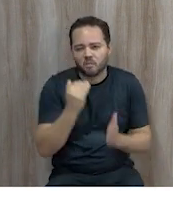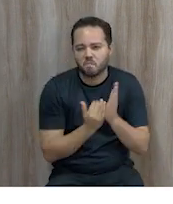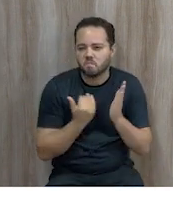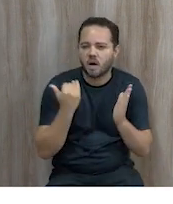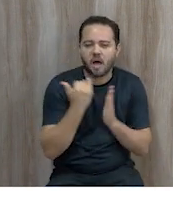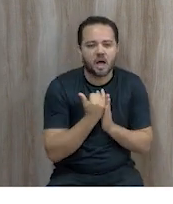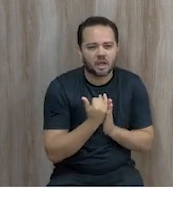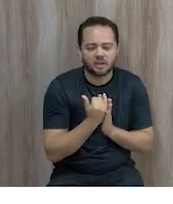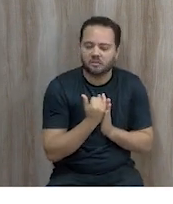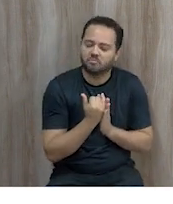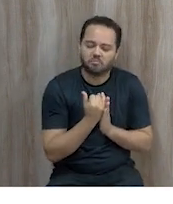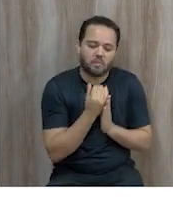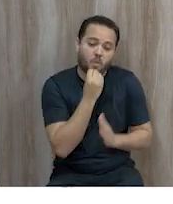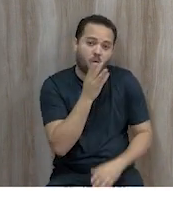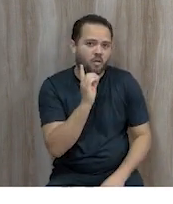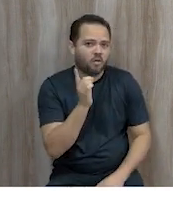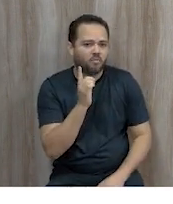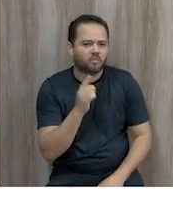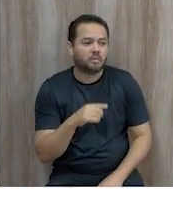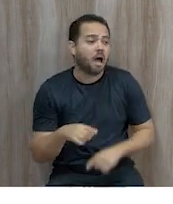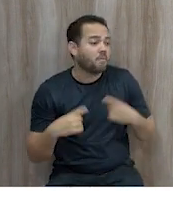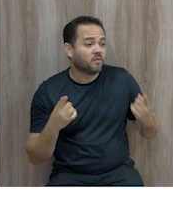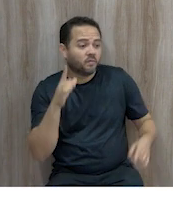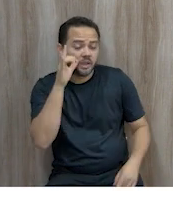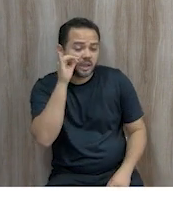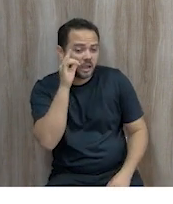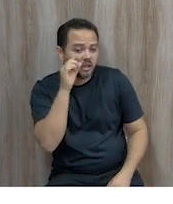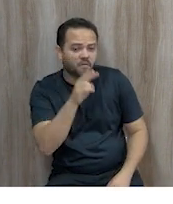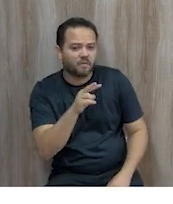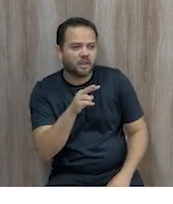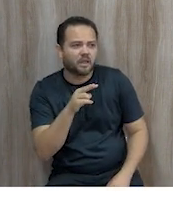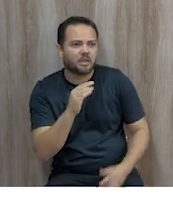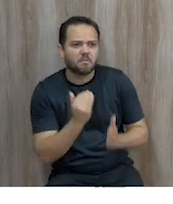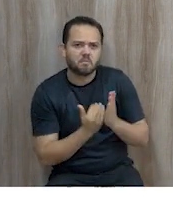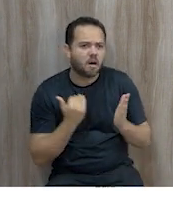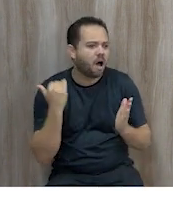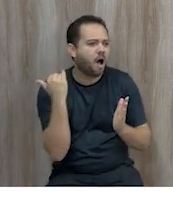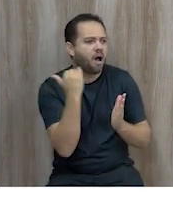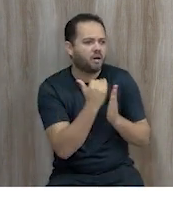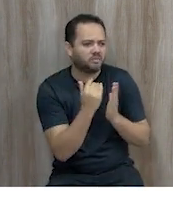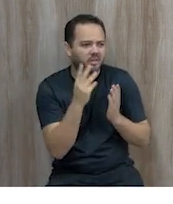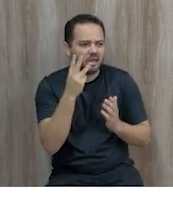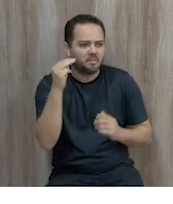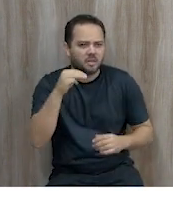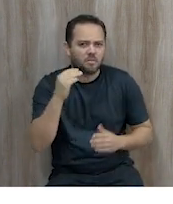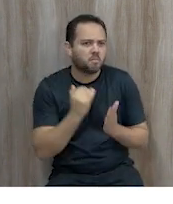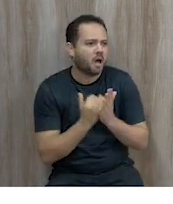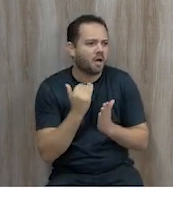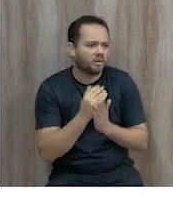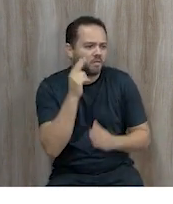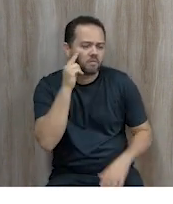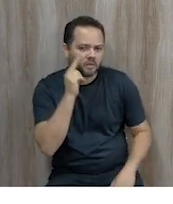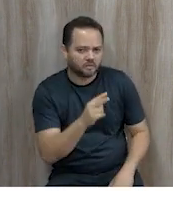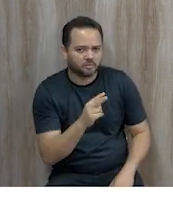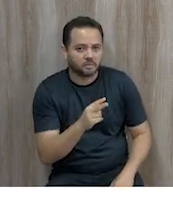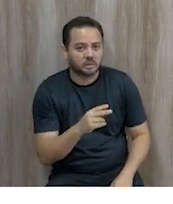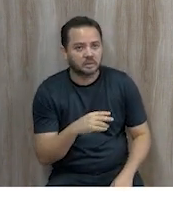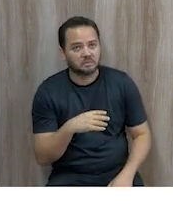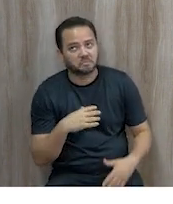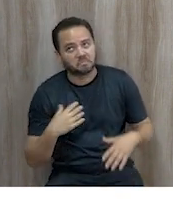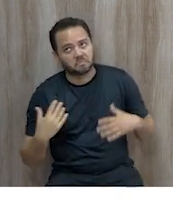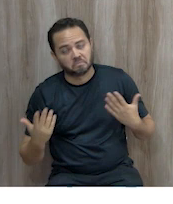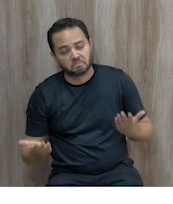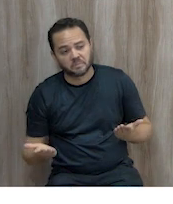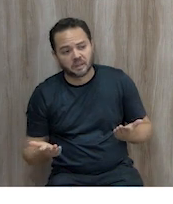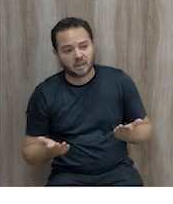vi no Instagram, fizeram, né, com recessões maiores. Tudo bem, gente, não é uma coisa assim, não é uma